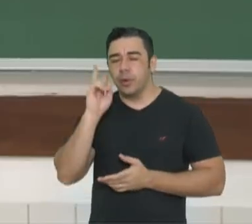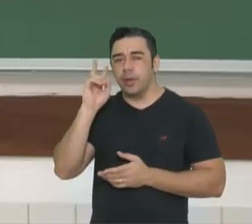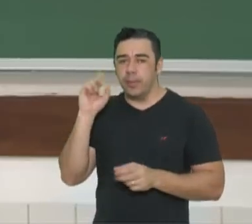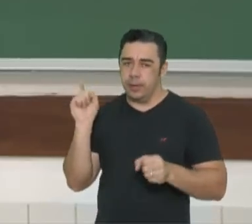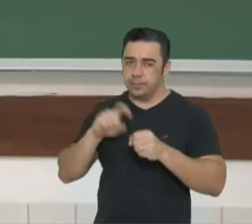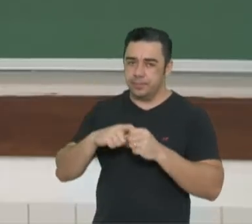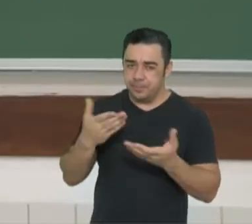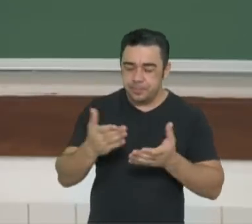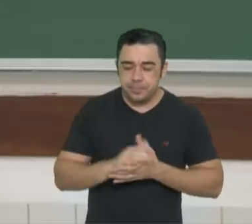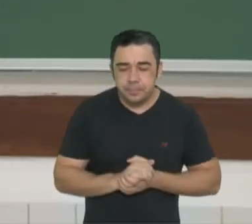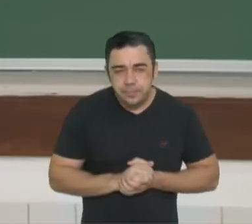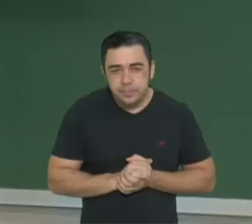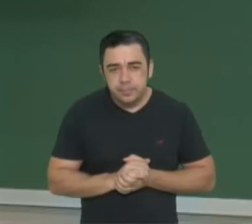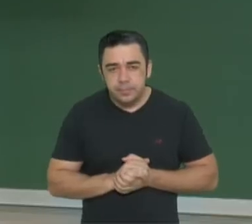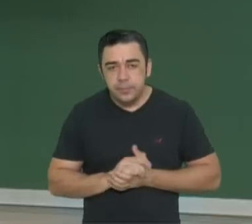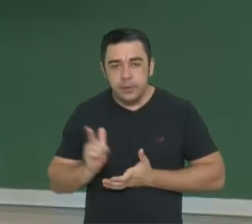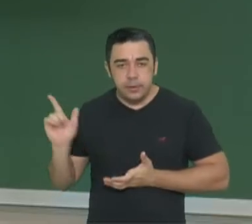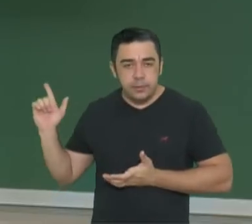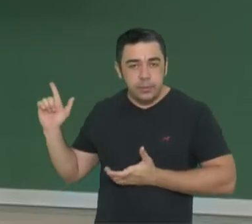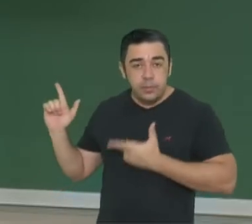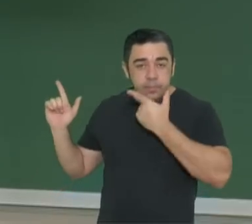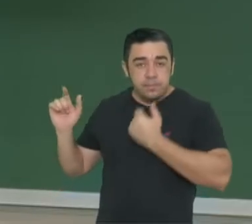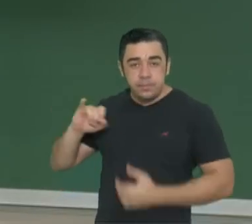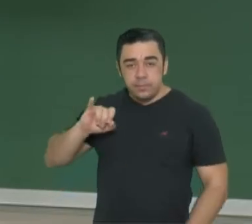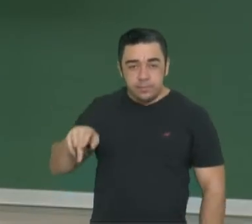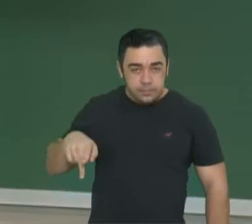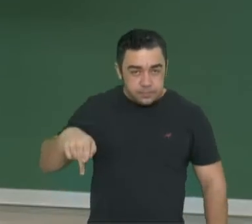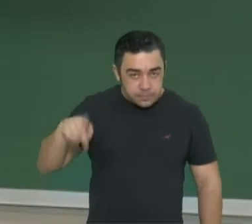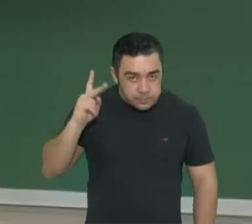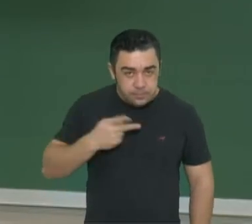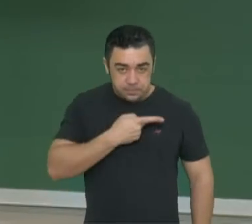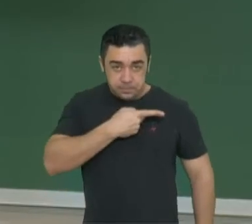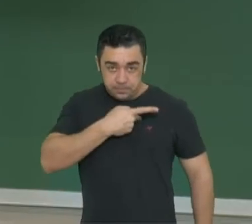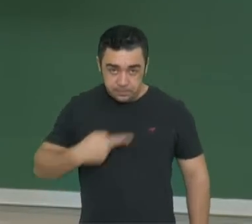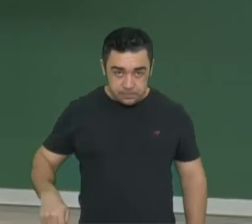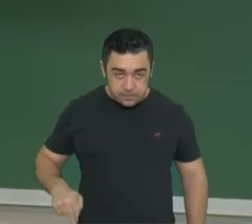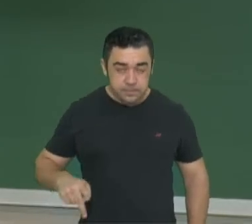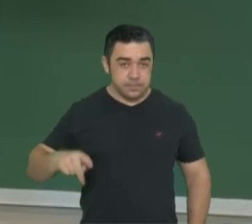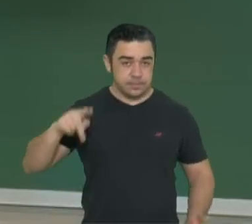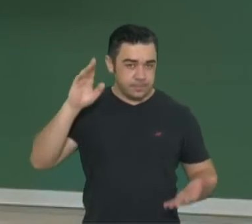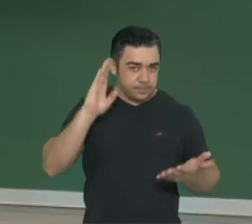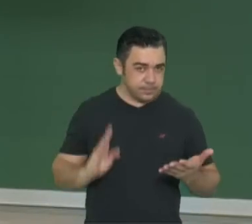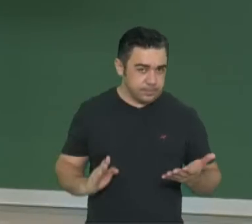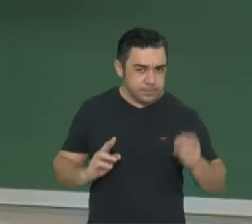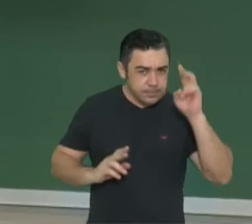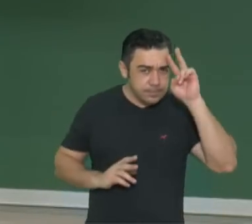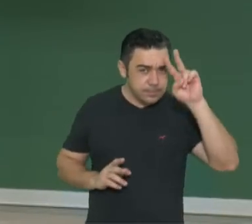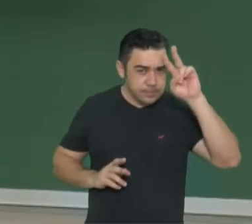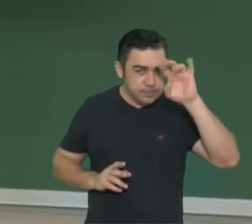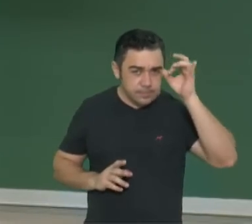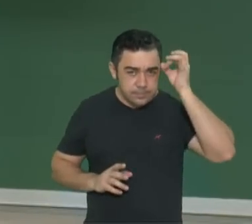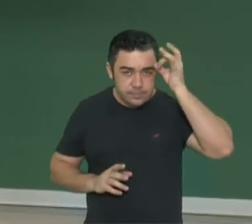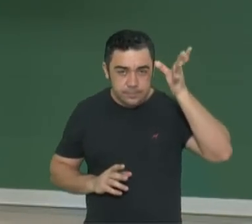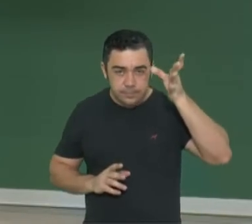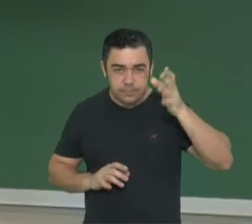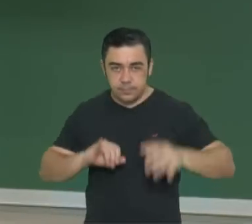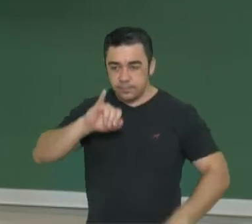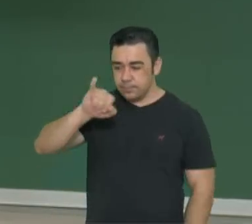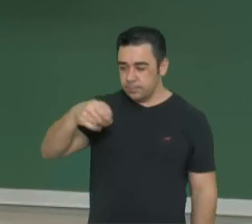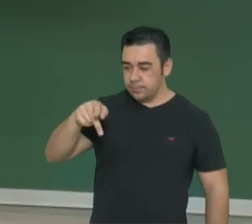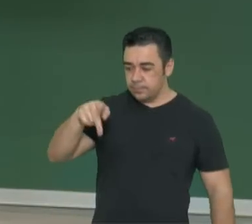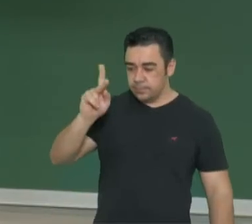juntos então. Ó, Juscelino Kubitschek, o JK. Lembra facilitar a sua vida?